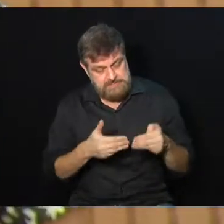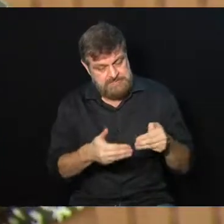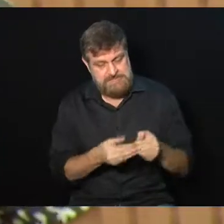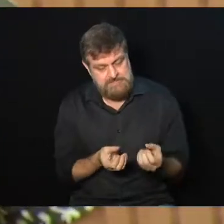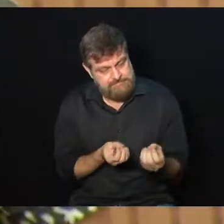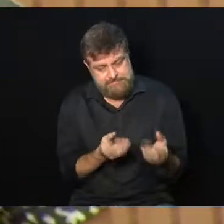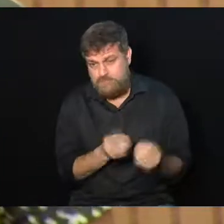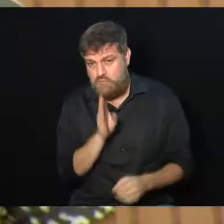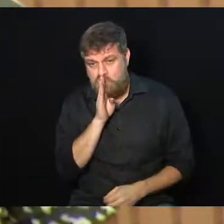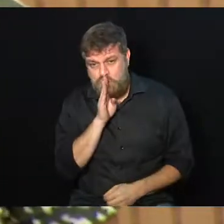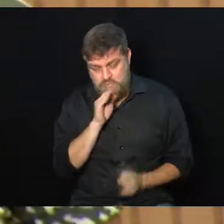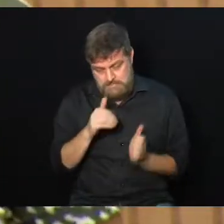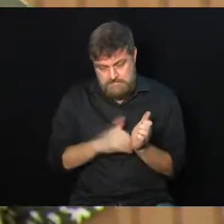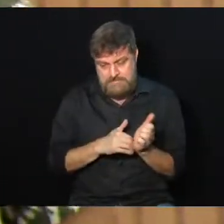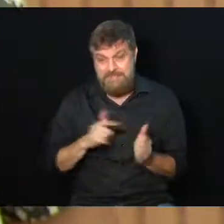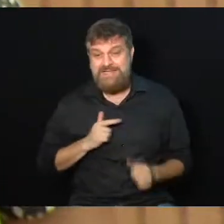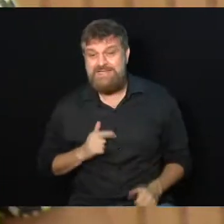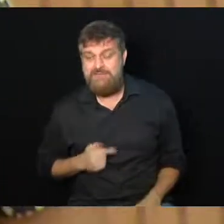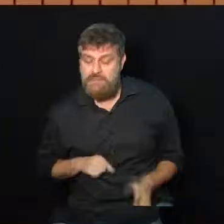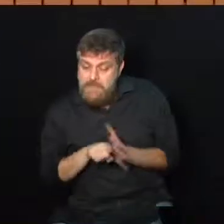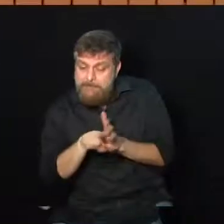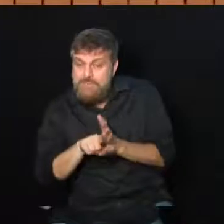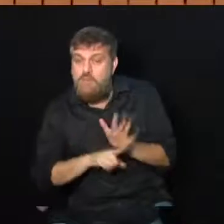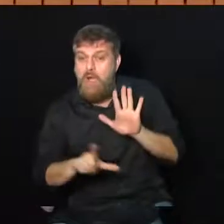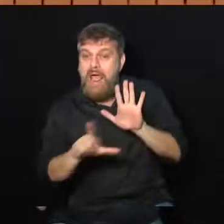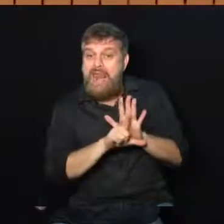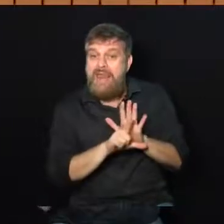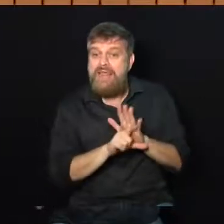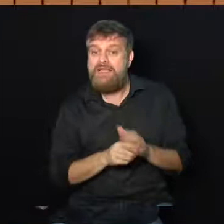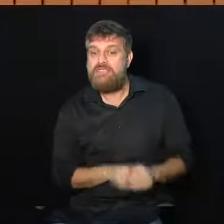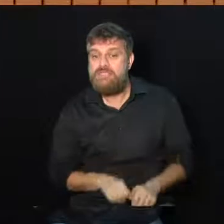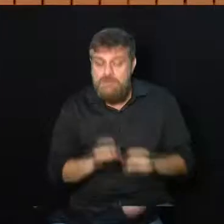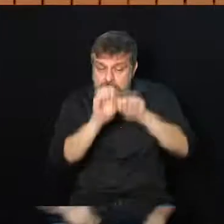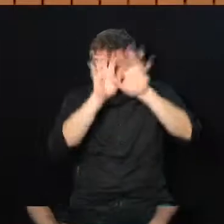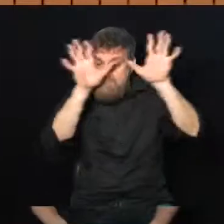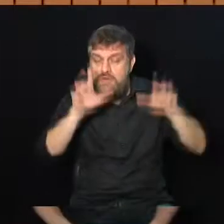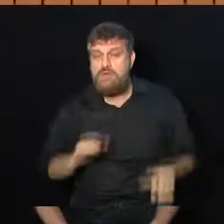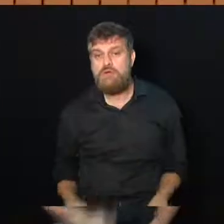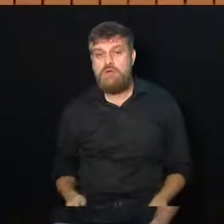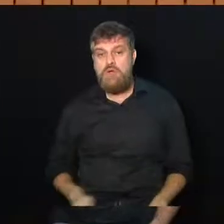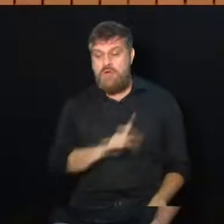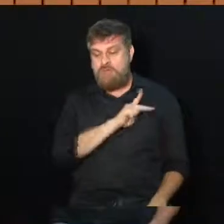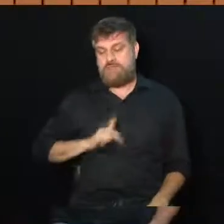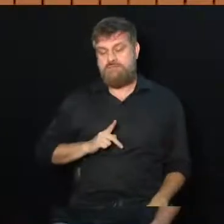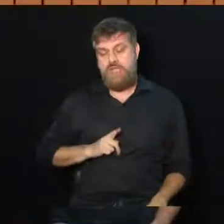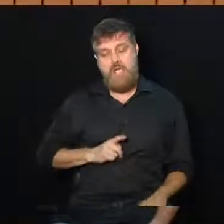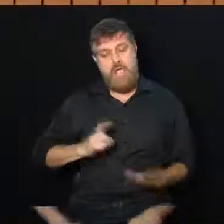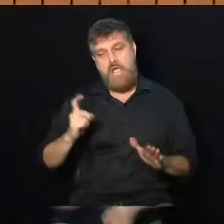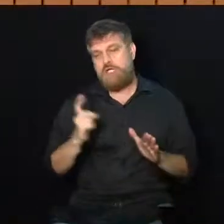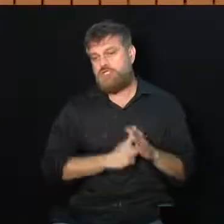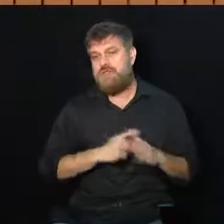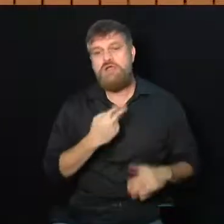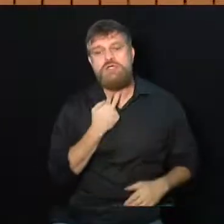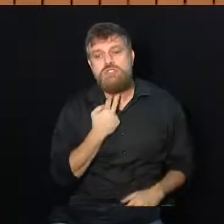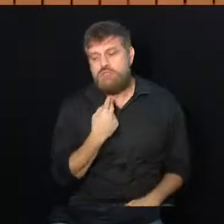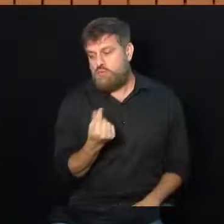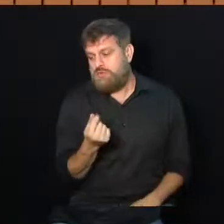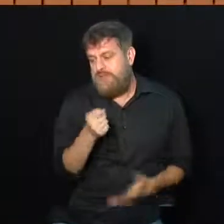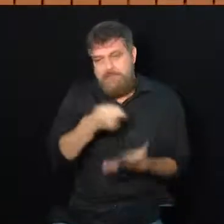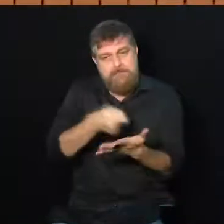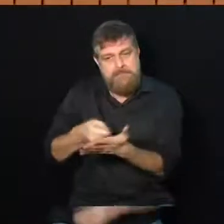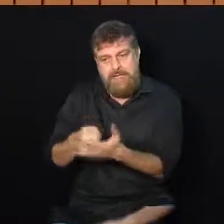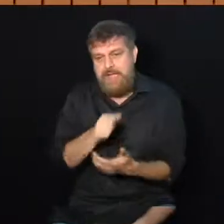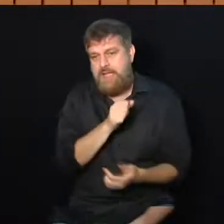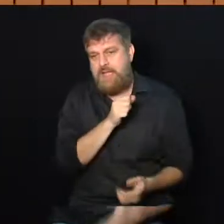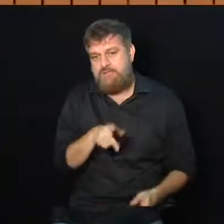foram obtidos pela Lei de Acesso à Informação. O governo alega que existe um déficit na aposentadoria por tempo de contribuição. Por